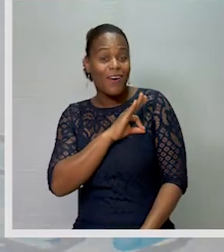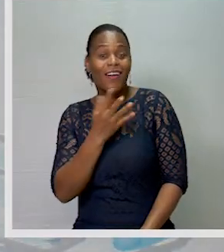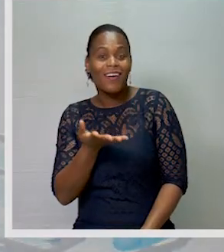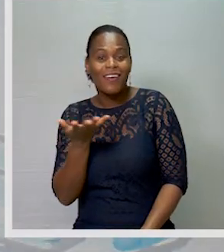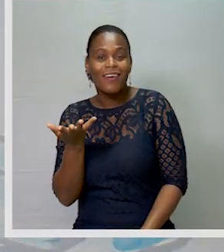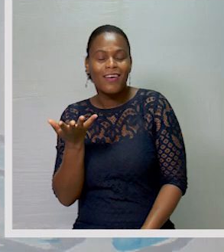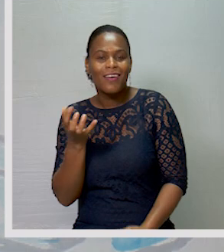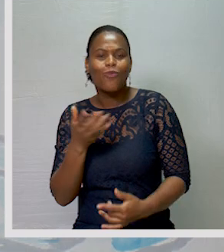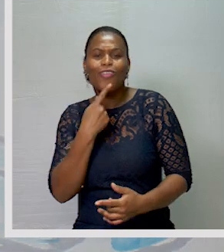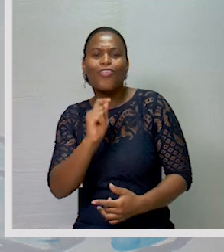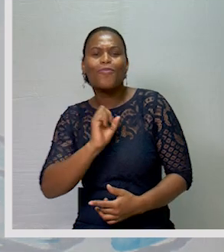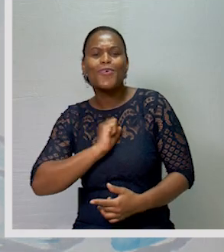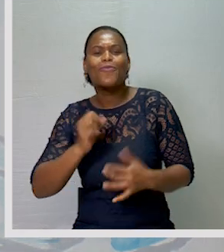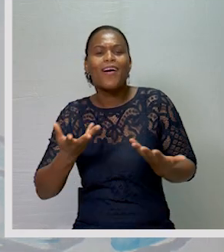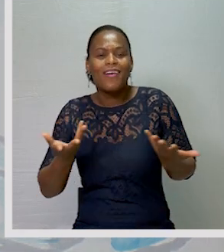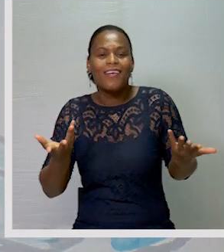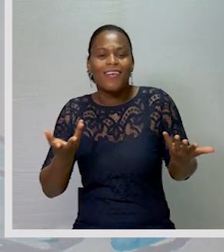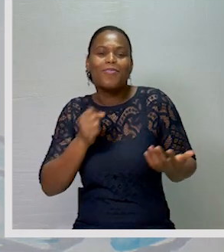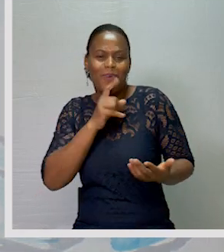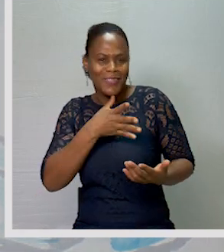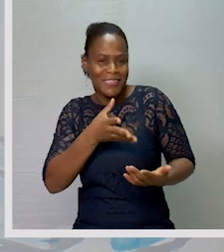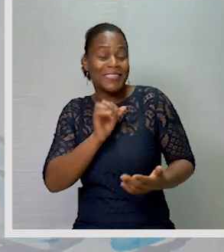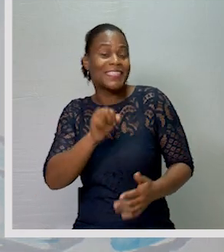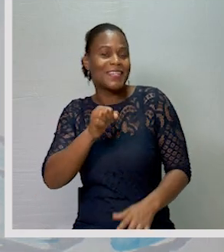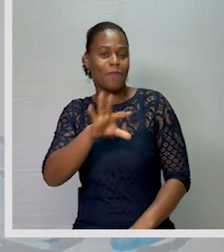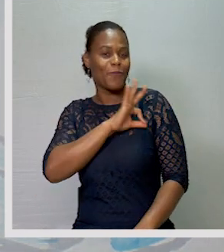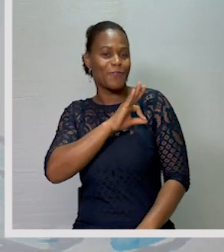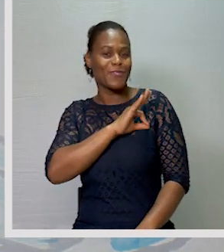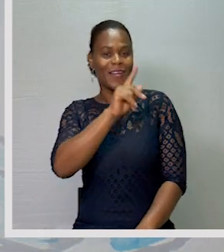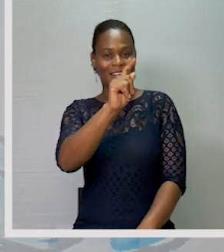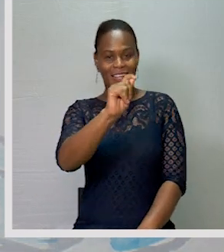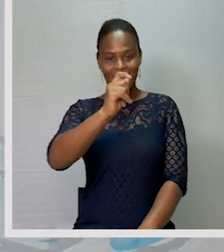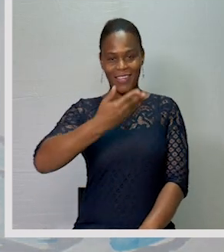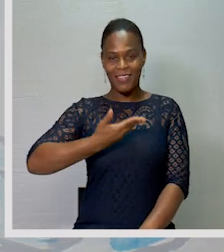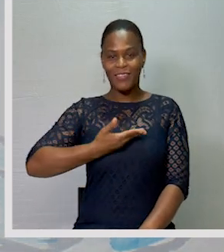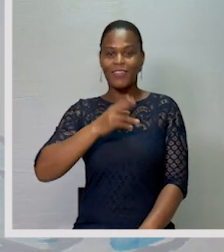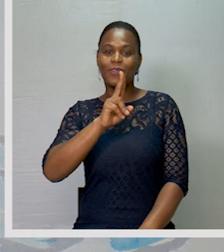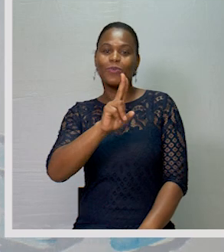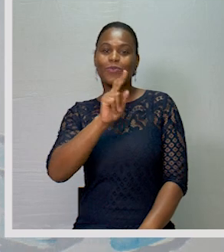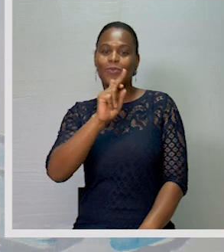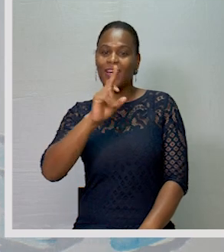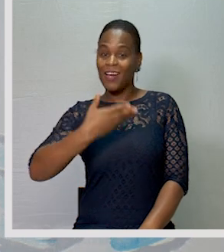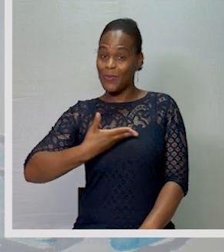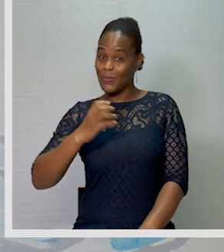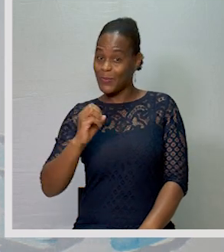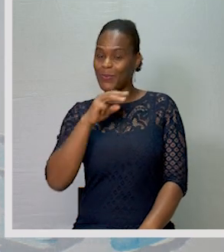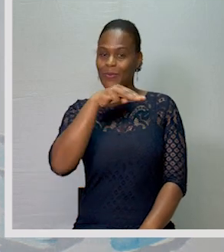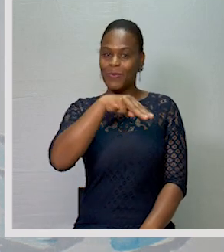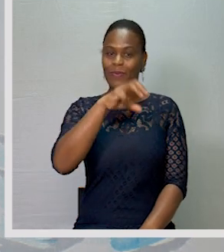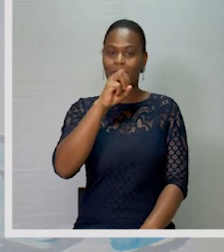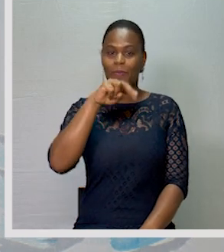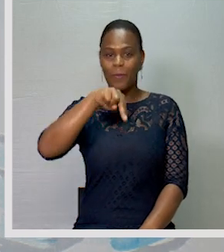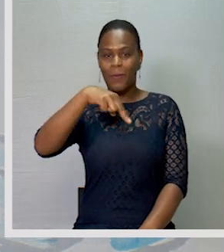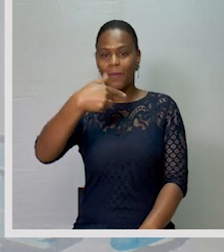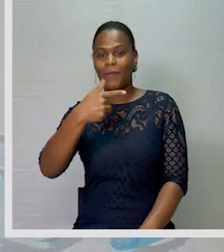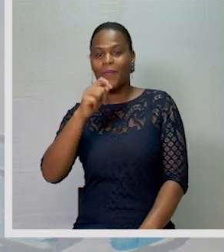o professor, podem dizer? Isso, professor Eduardo Monteiro. Esta é a aula